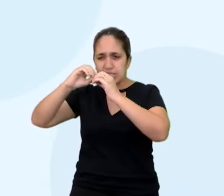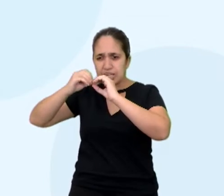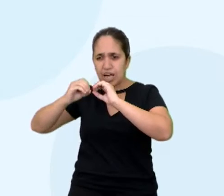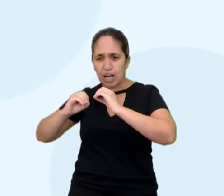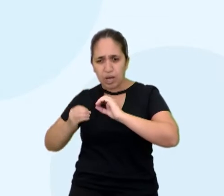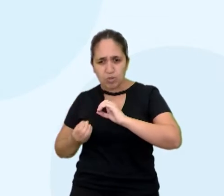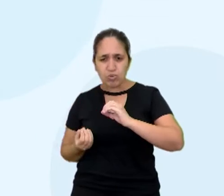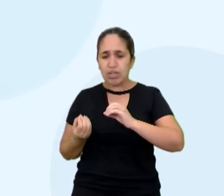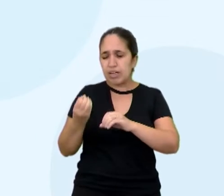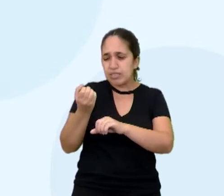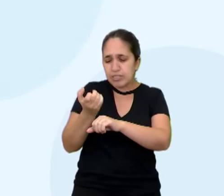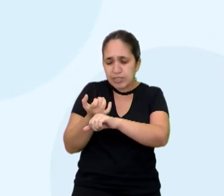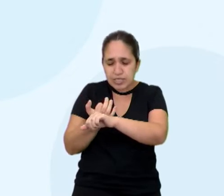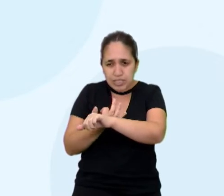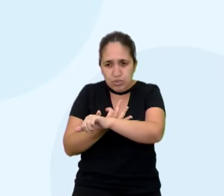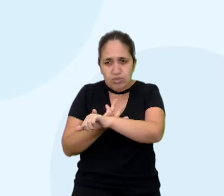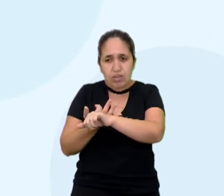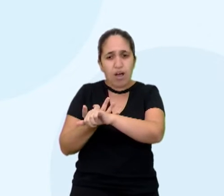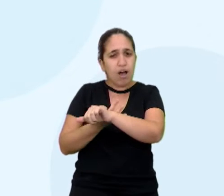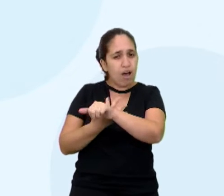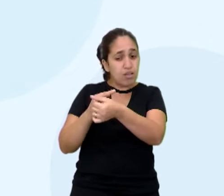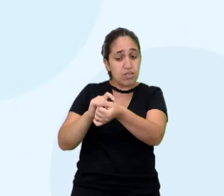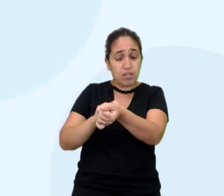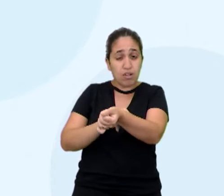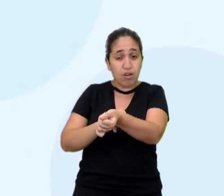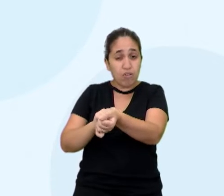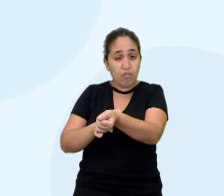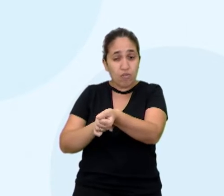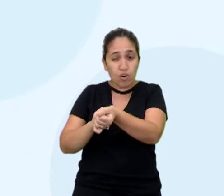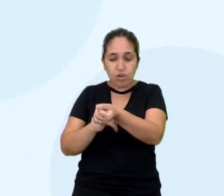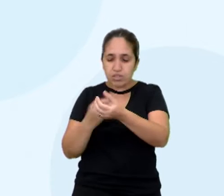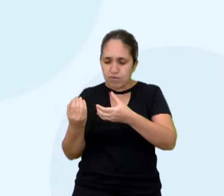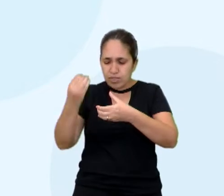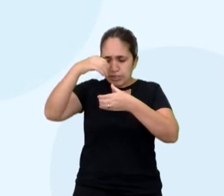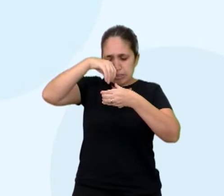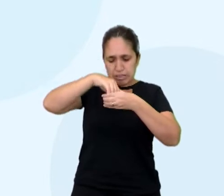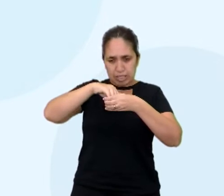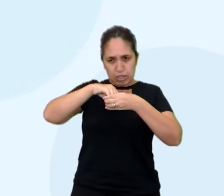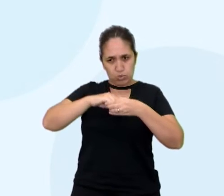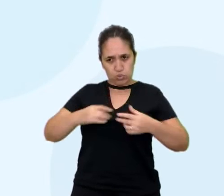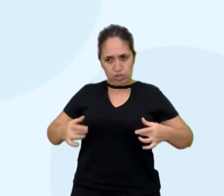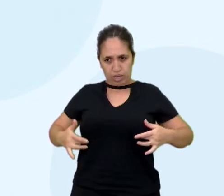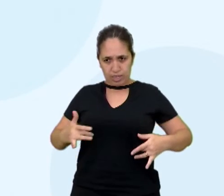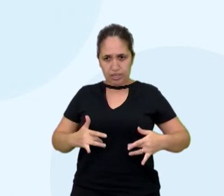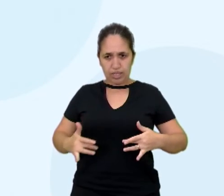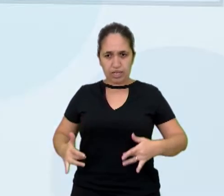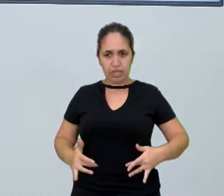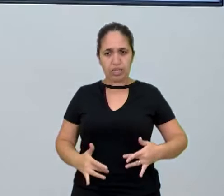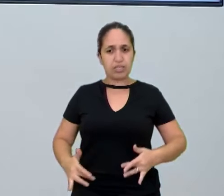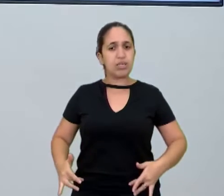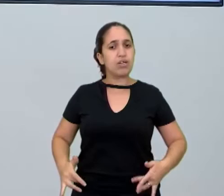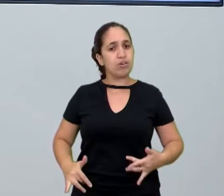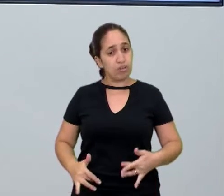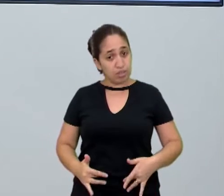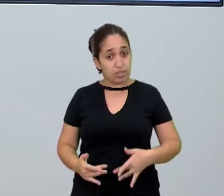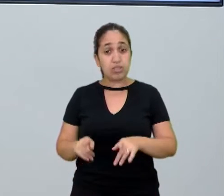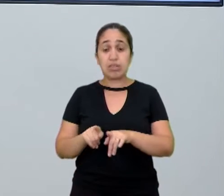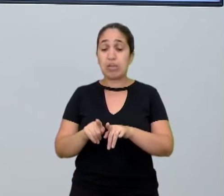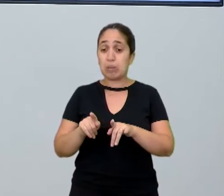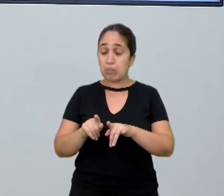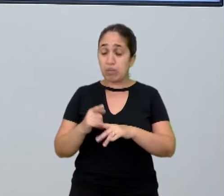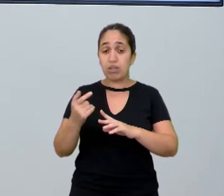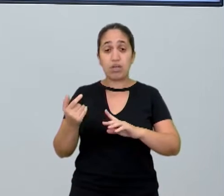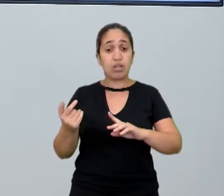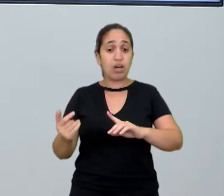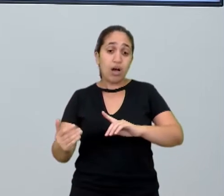algumas células nervosas que ficam ali na parte de dentro dos órgãos e essas células nervosas também vão desempenhar